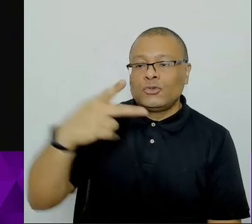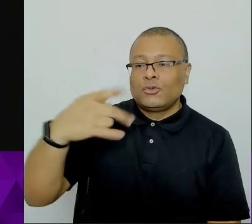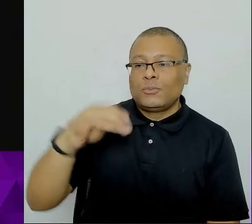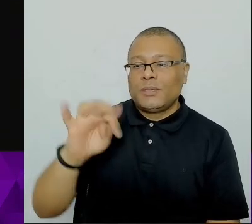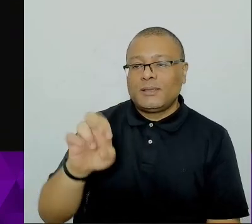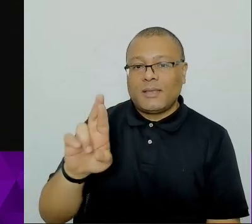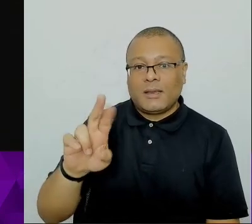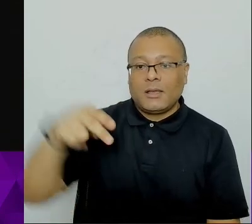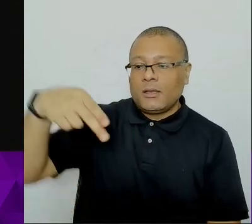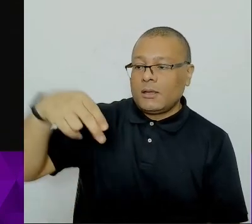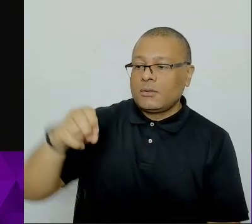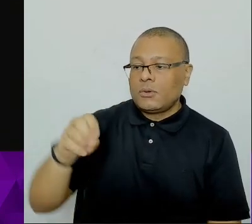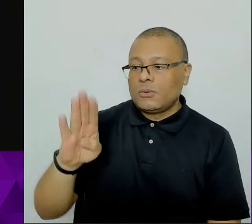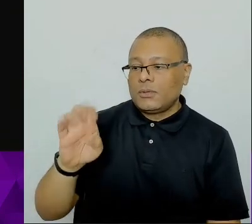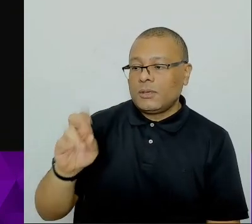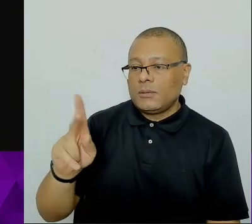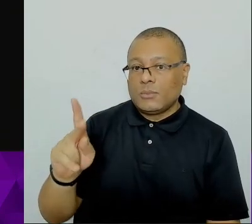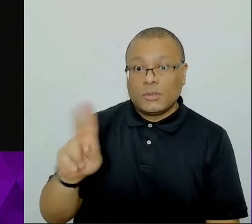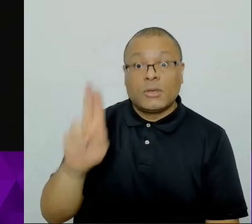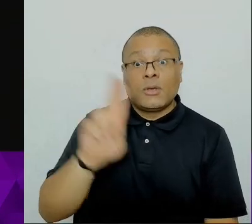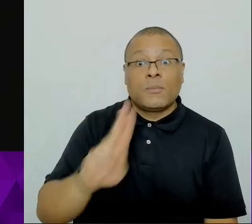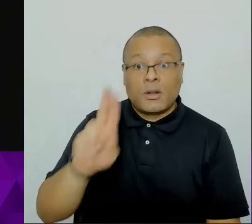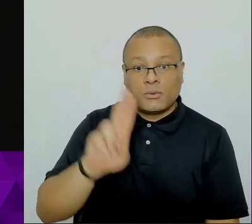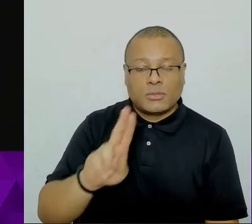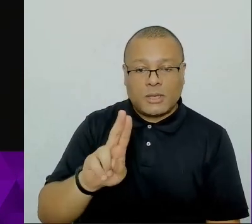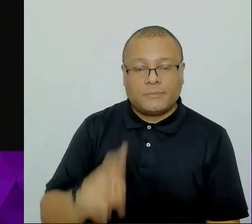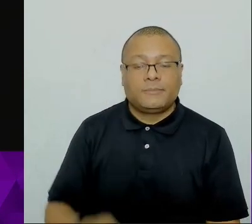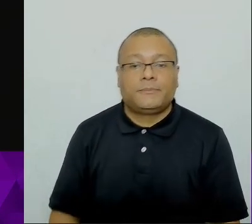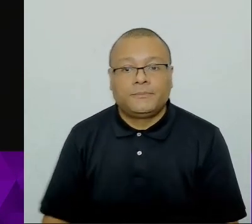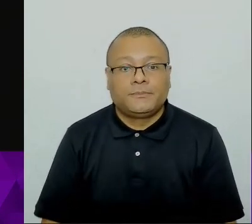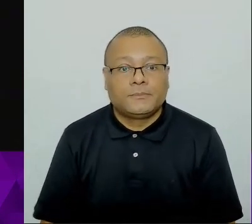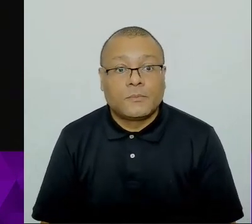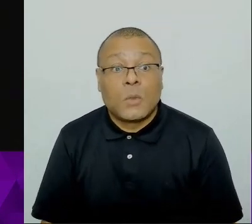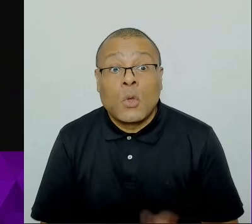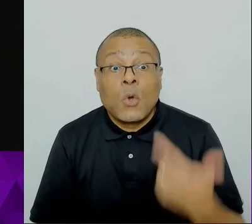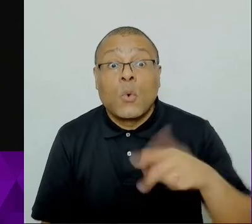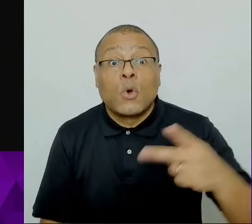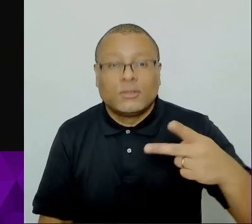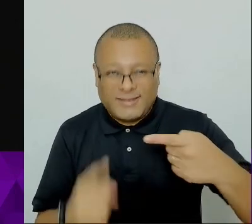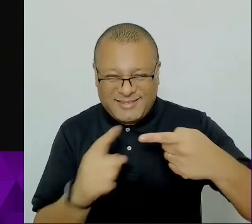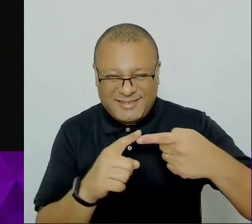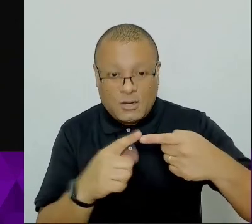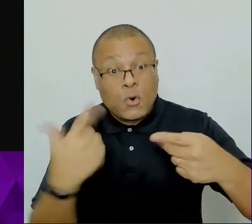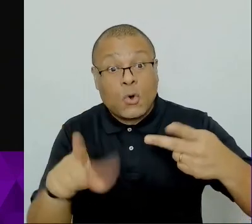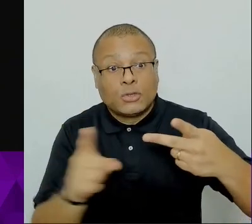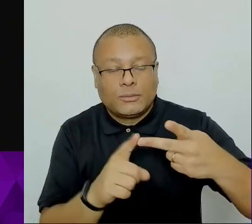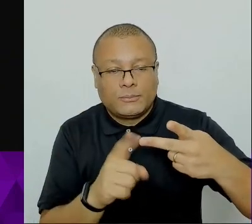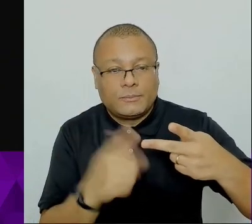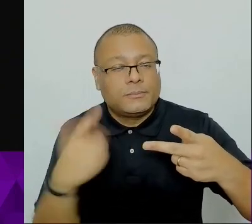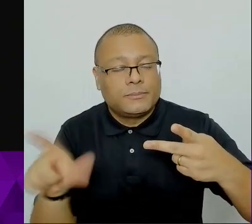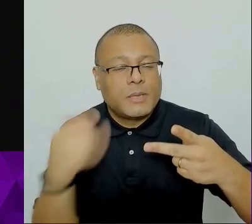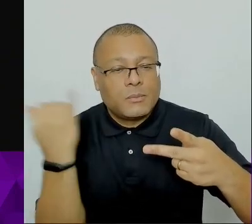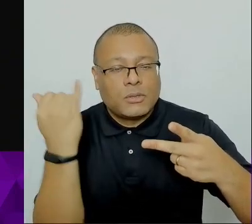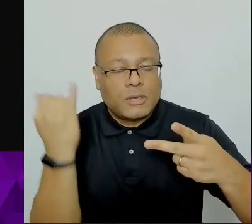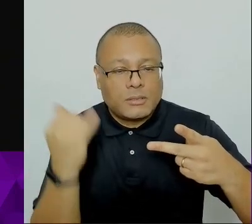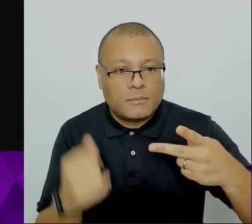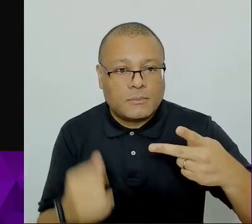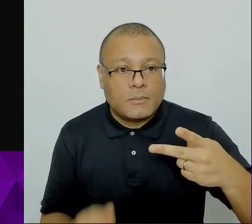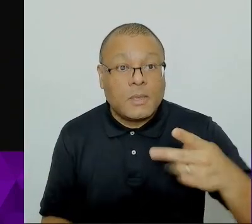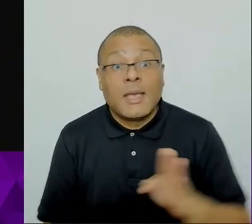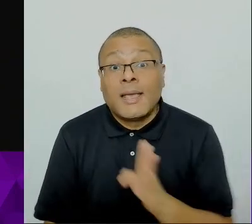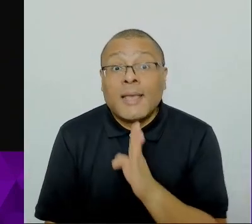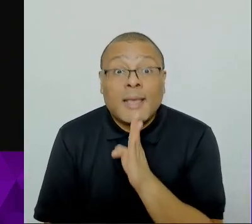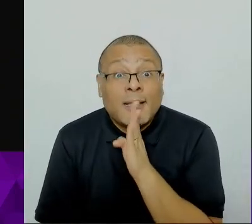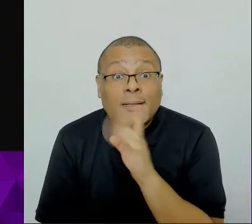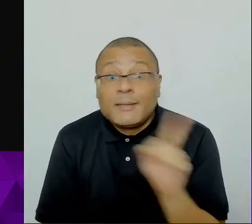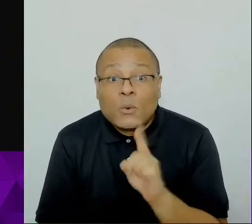para serem utilizados, tá? Os outros dois pontos que eu queria passar para vocês não conheço sobre NLP,